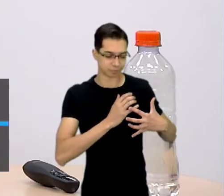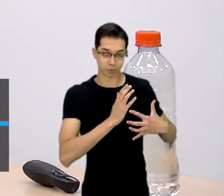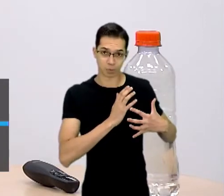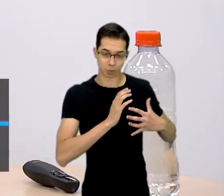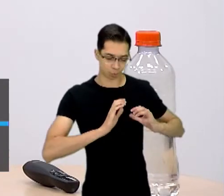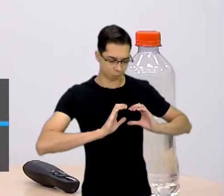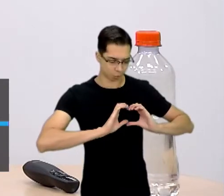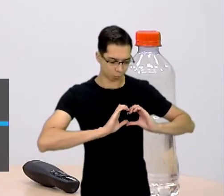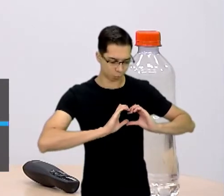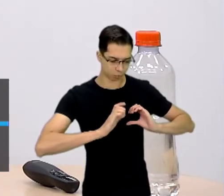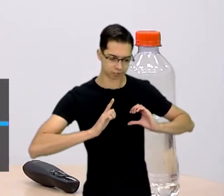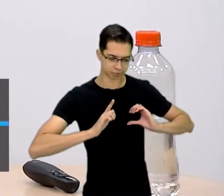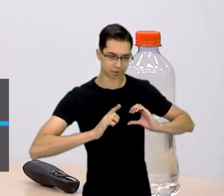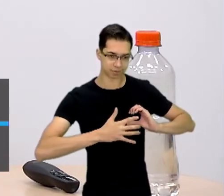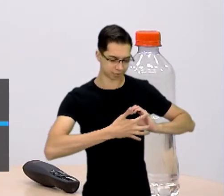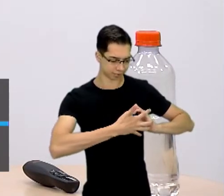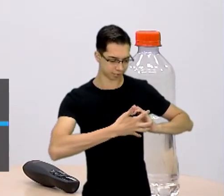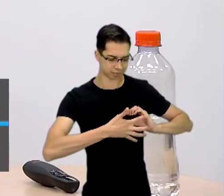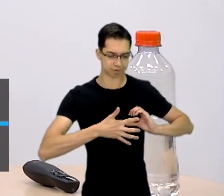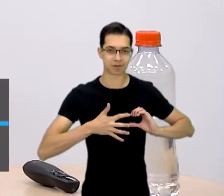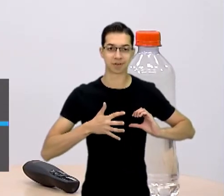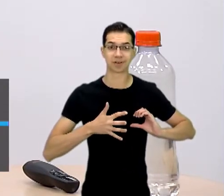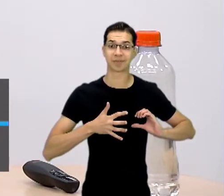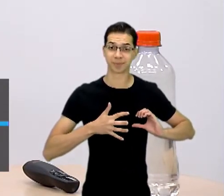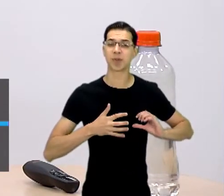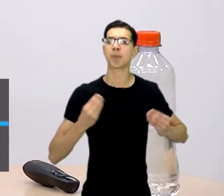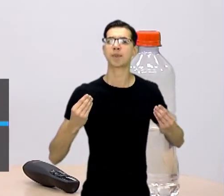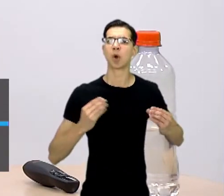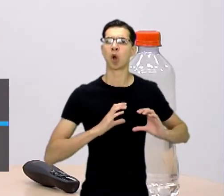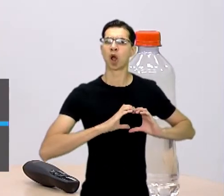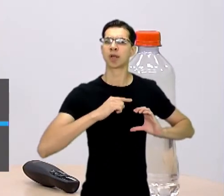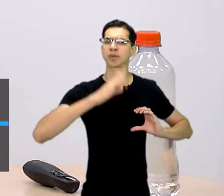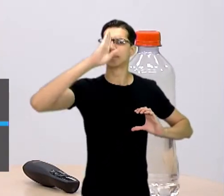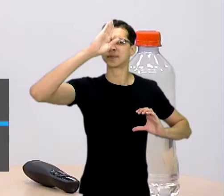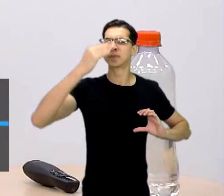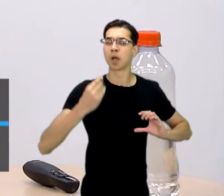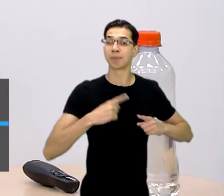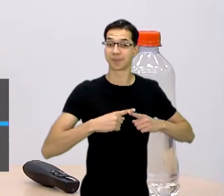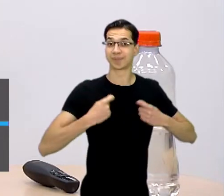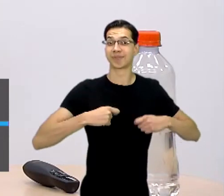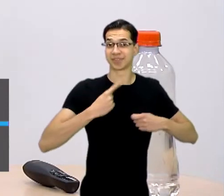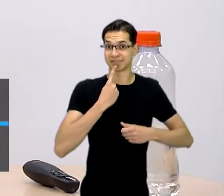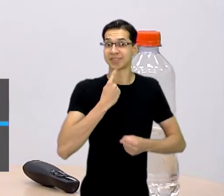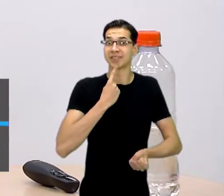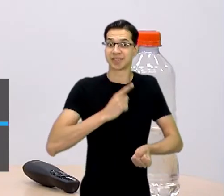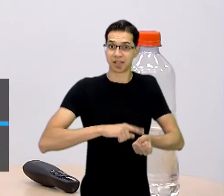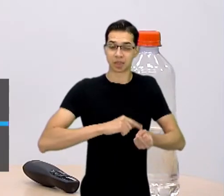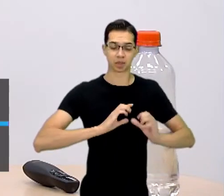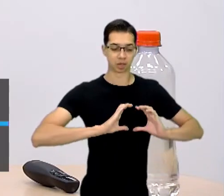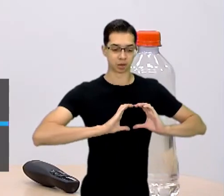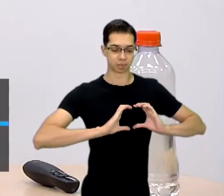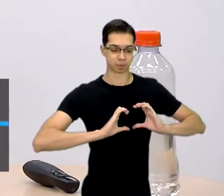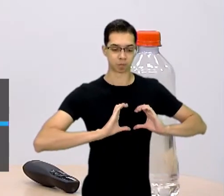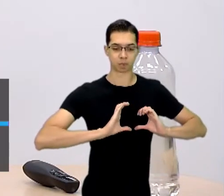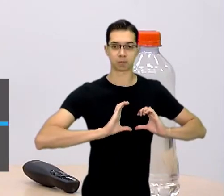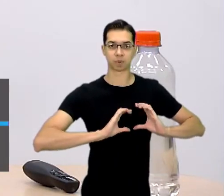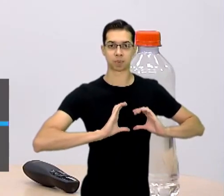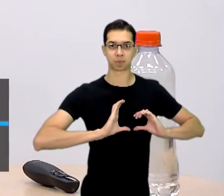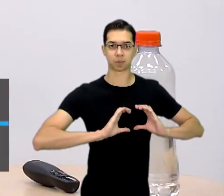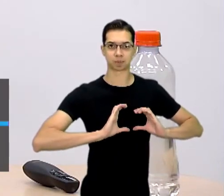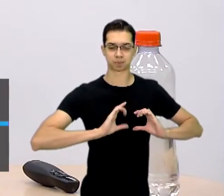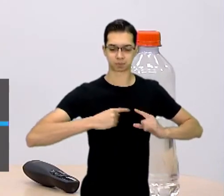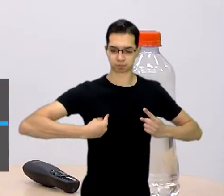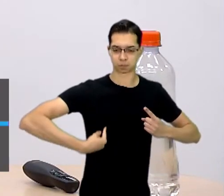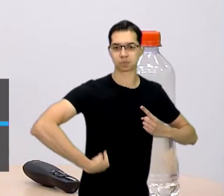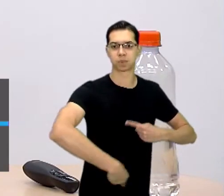os nutrientes pelo nosso corpo. A gente tem também, né, o crânio, né, que protege, então, o nosso